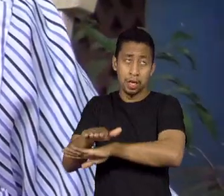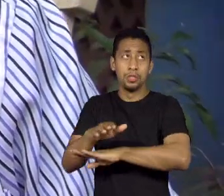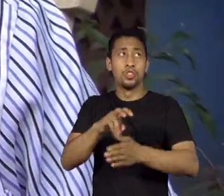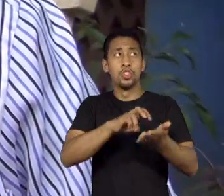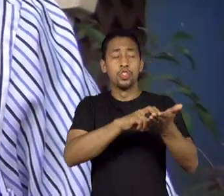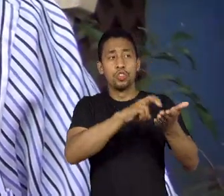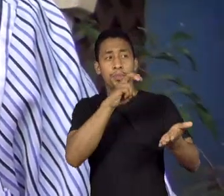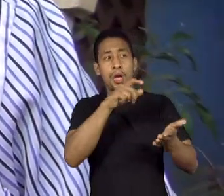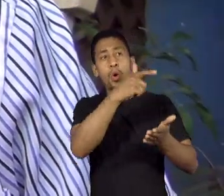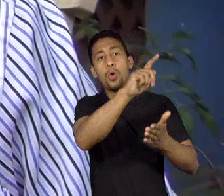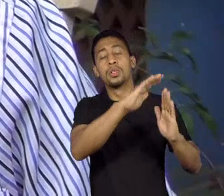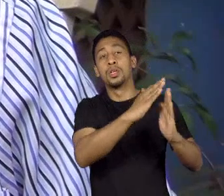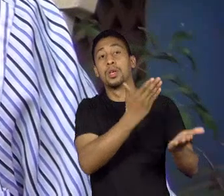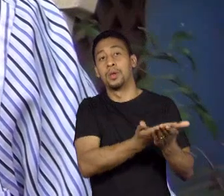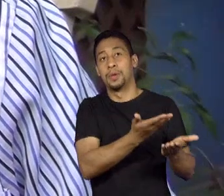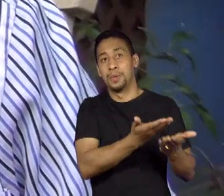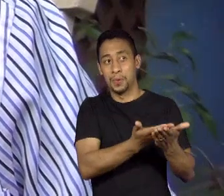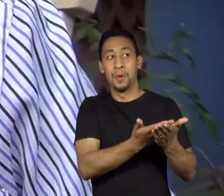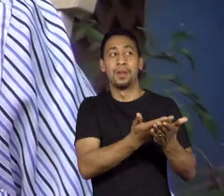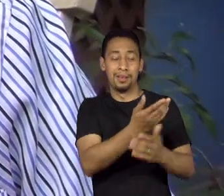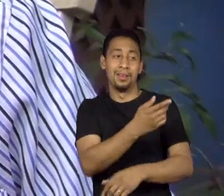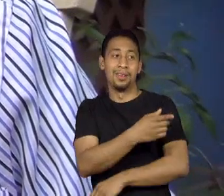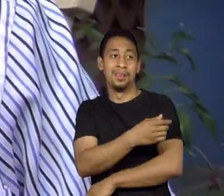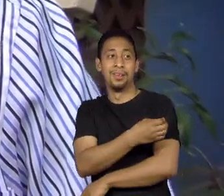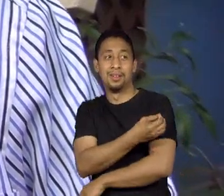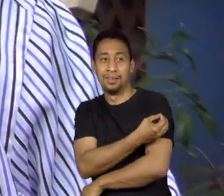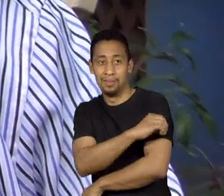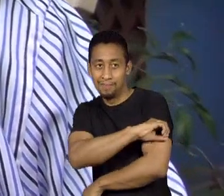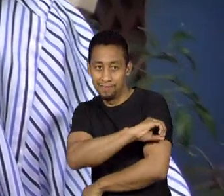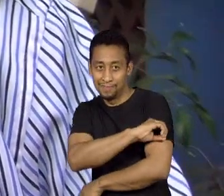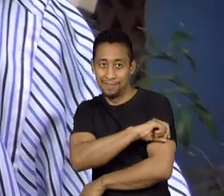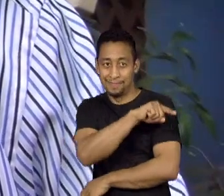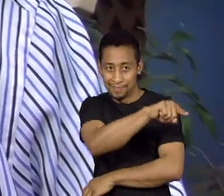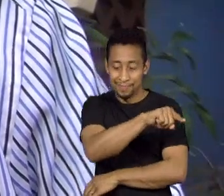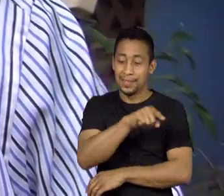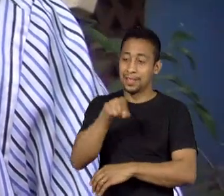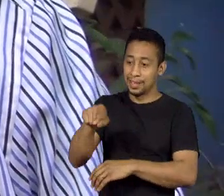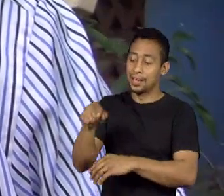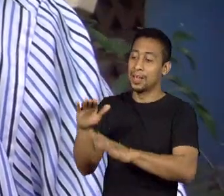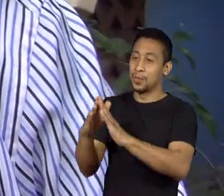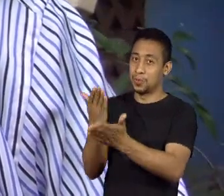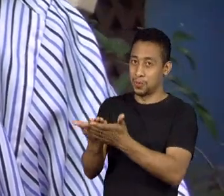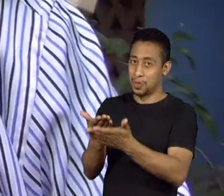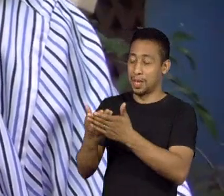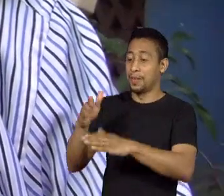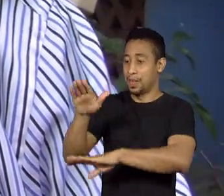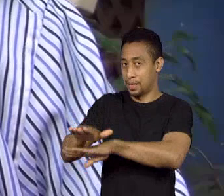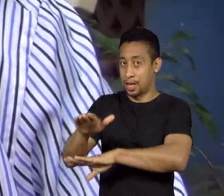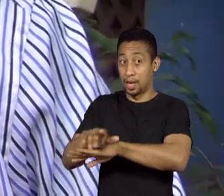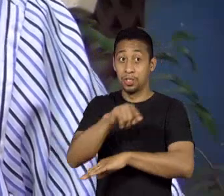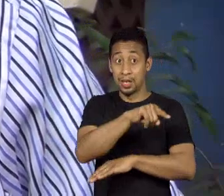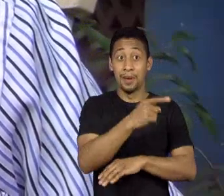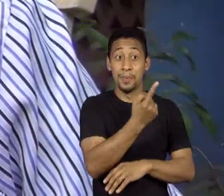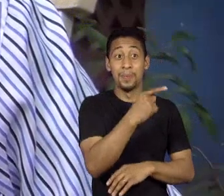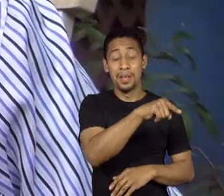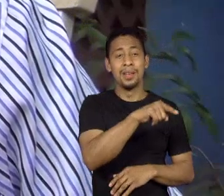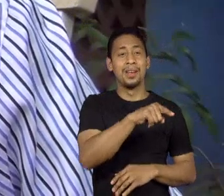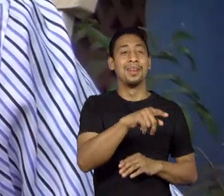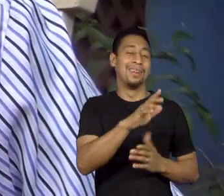eu frequentava a escola primária lá, que curiosamente se chamava República do